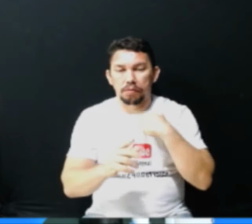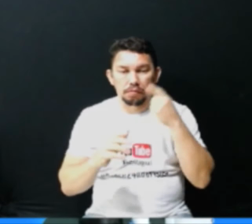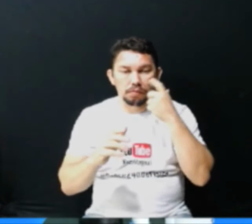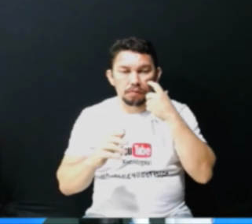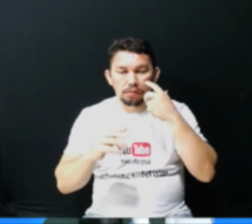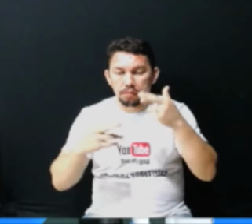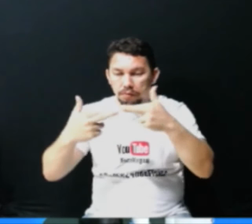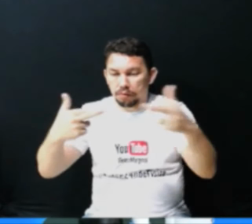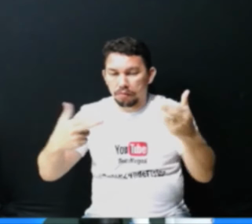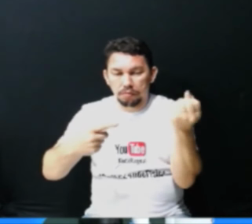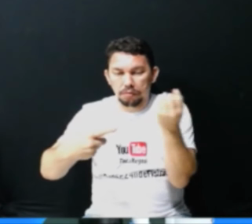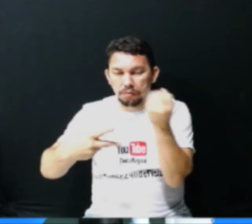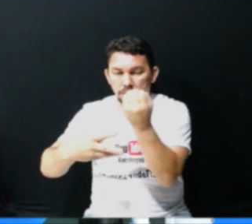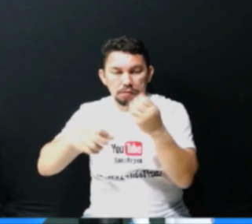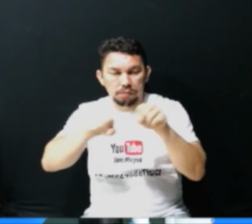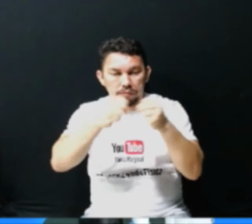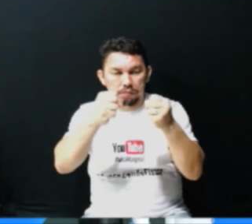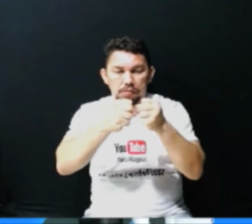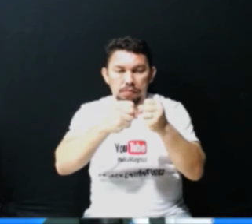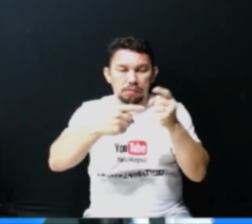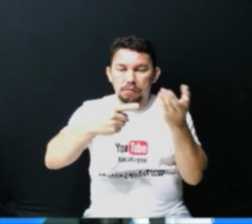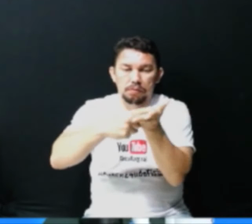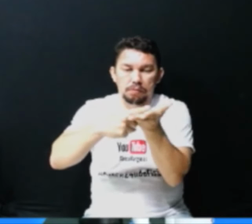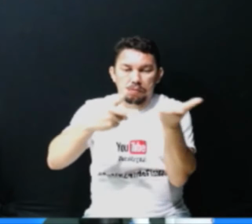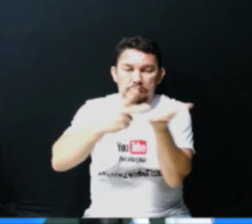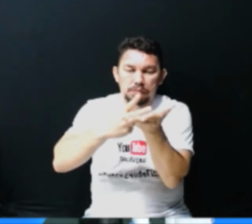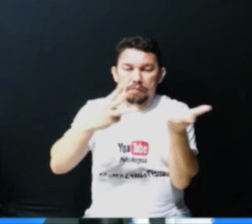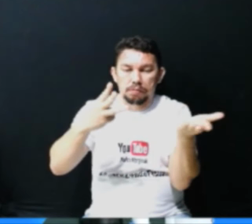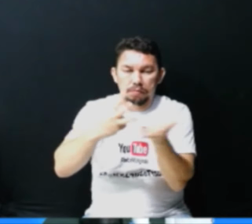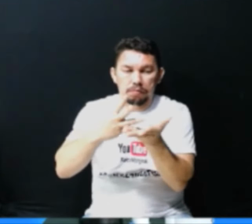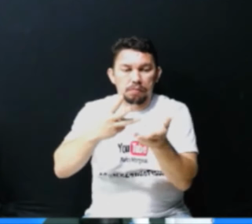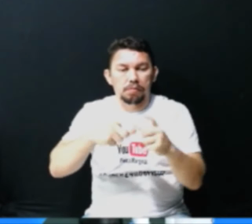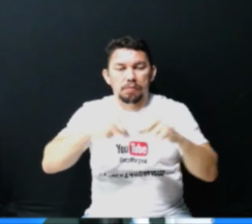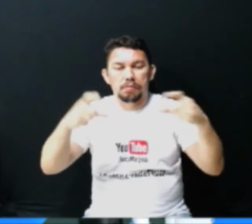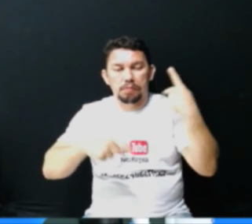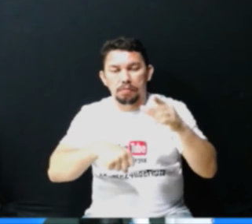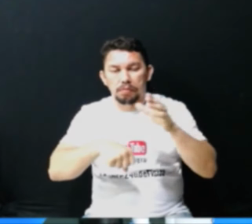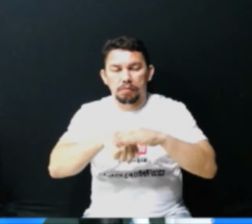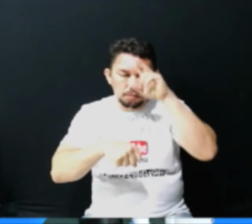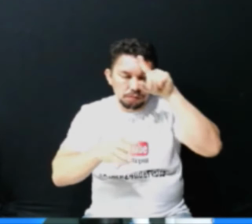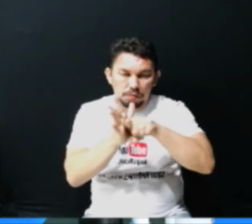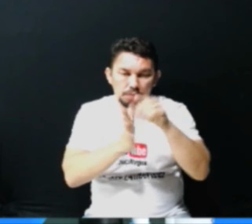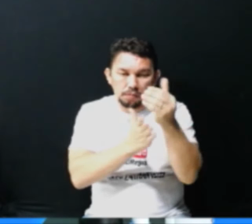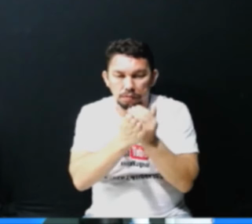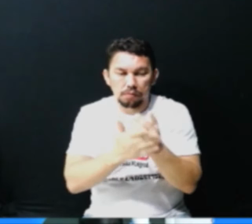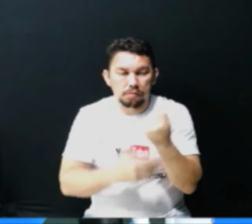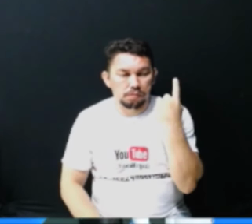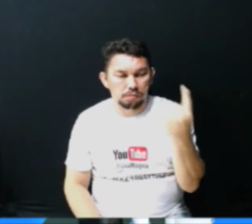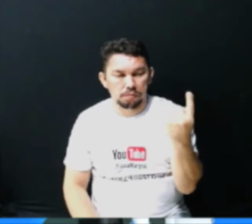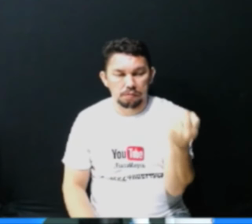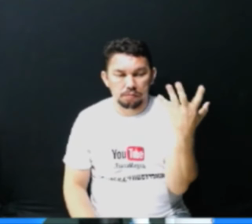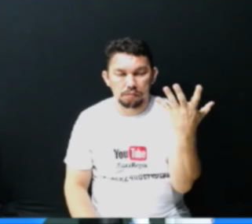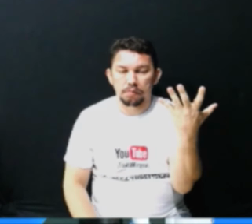a corrente se divide. Porque aí é o que sempre acaba levando ele àquele erro comum. Eu tinha uma lâmpada, eu tirei essa